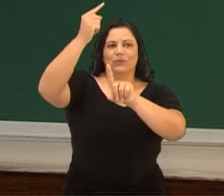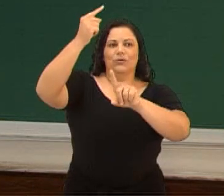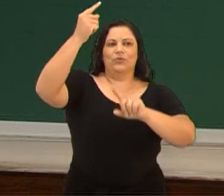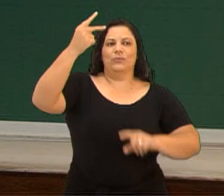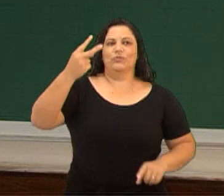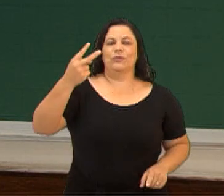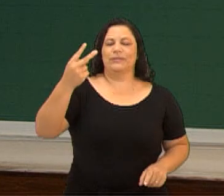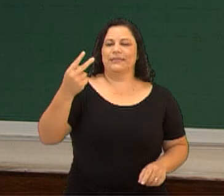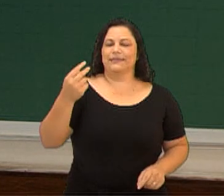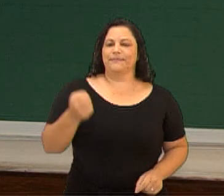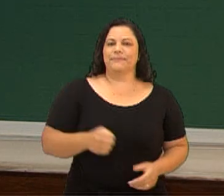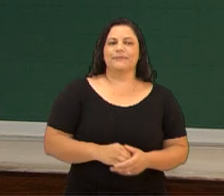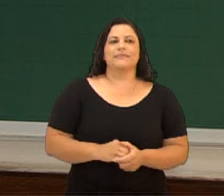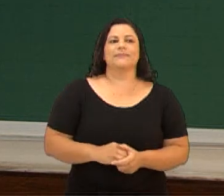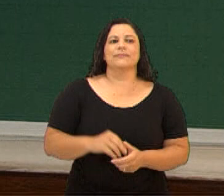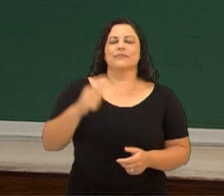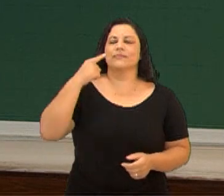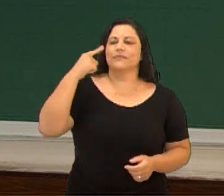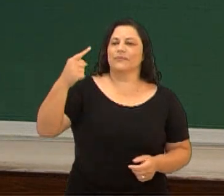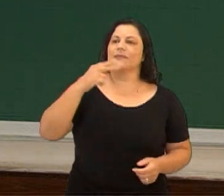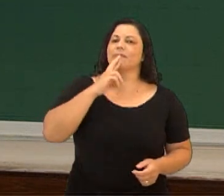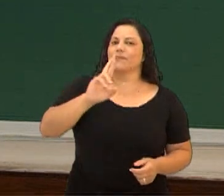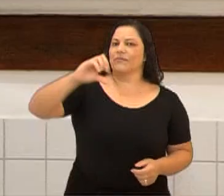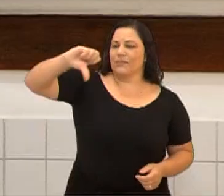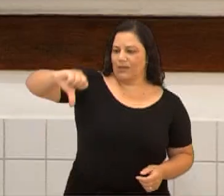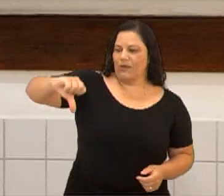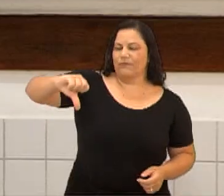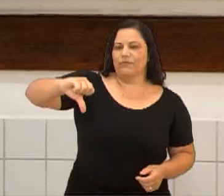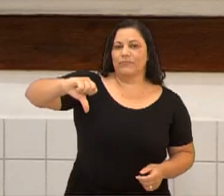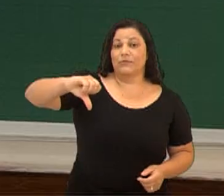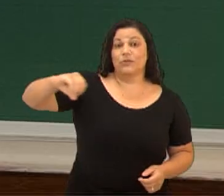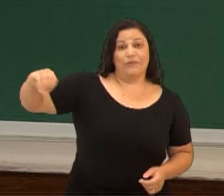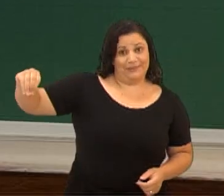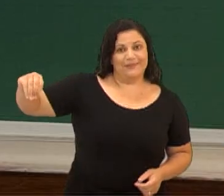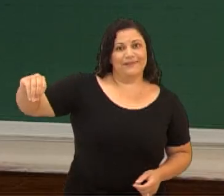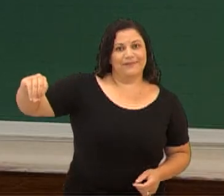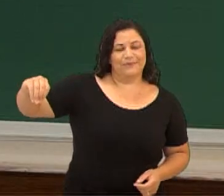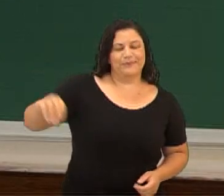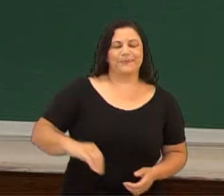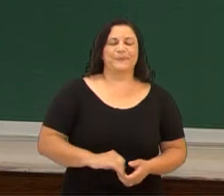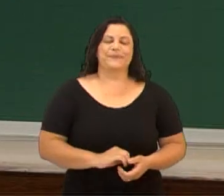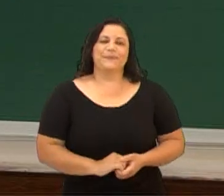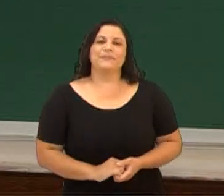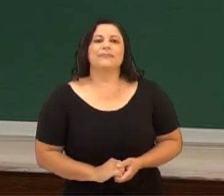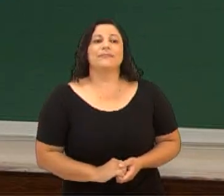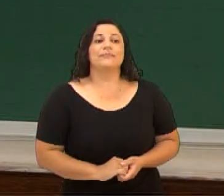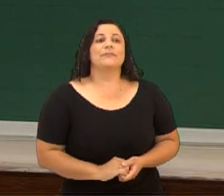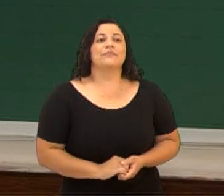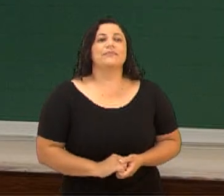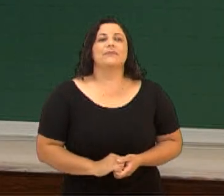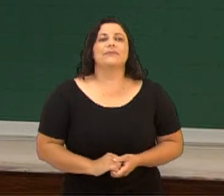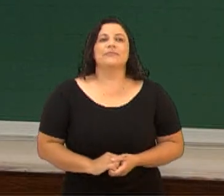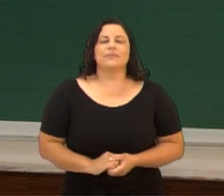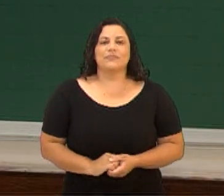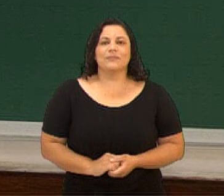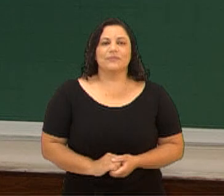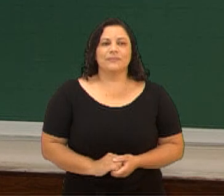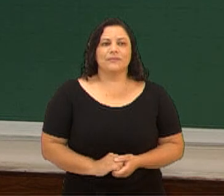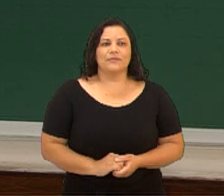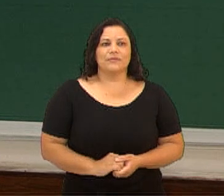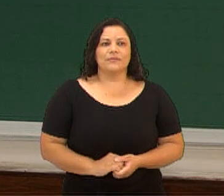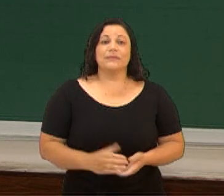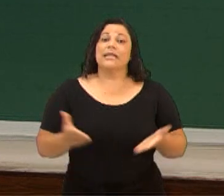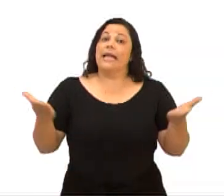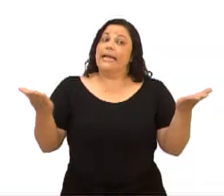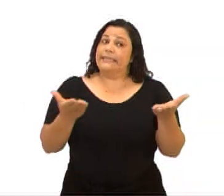mais 1, 3, 3 mais 6, 9. 900. Tranquilo? Então,